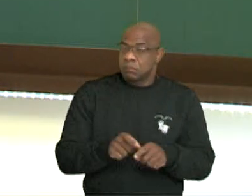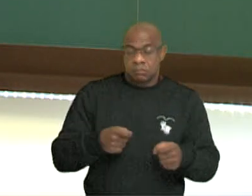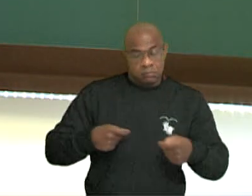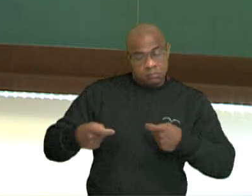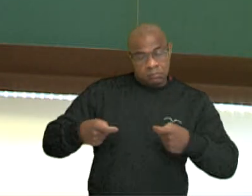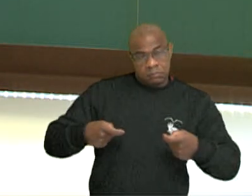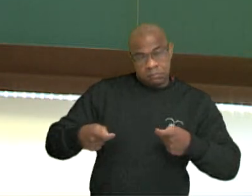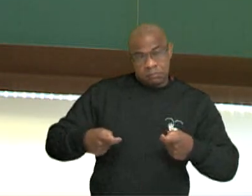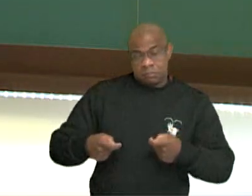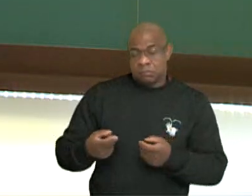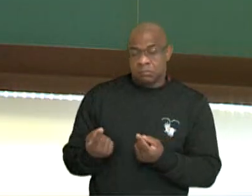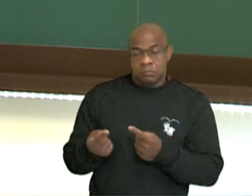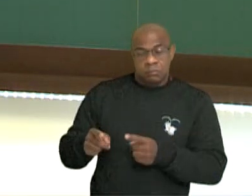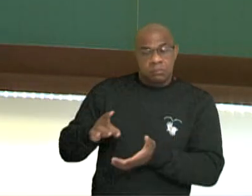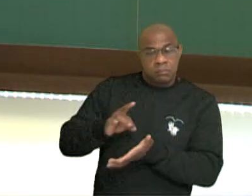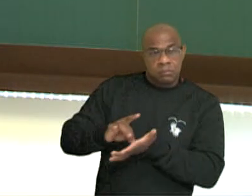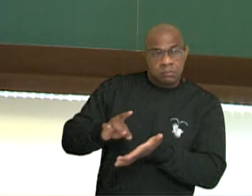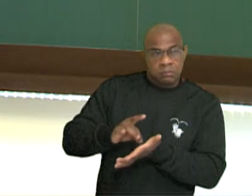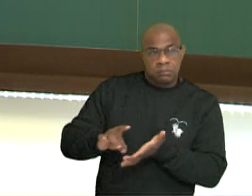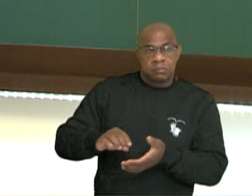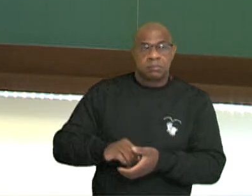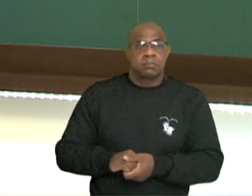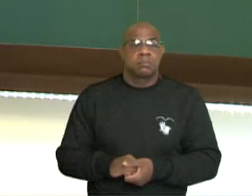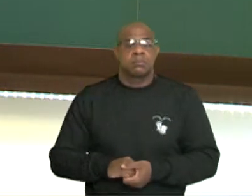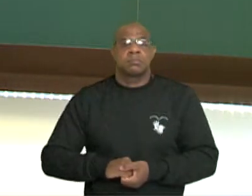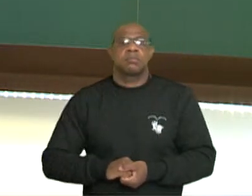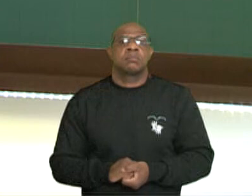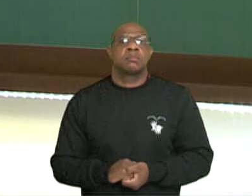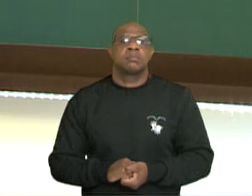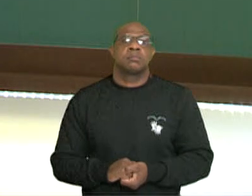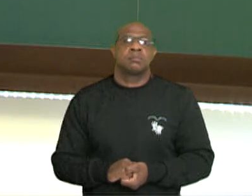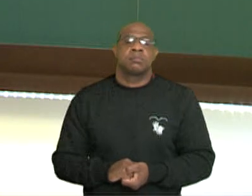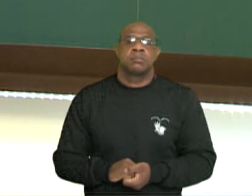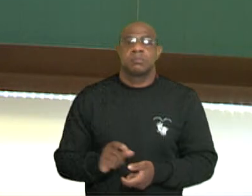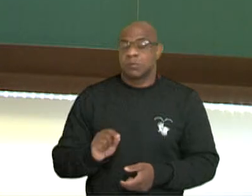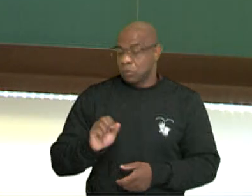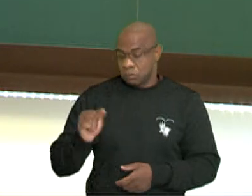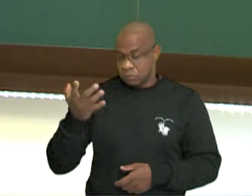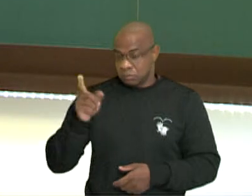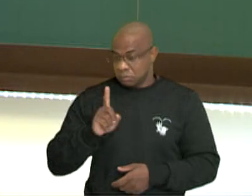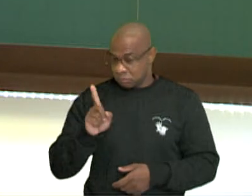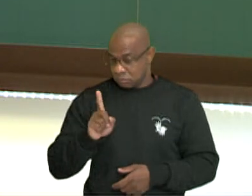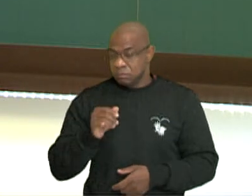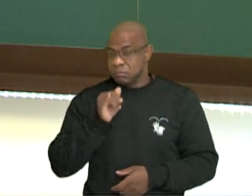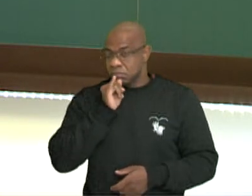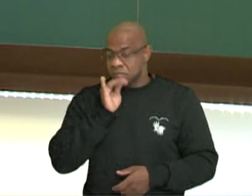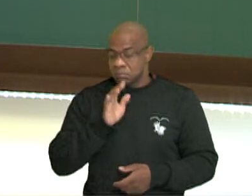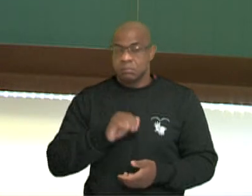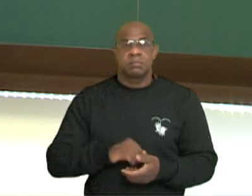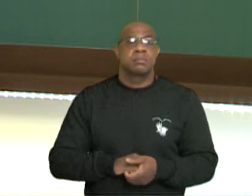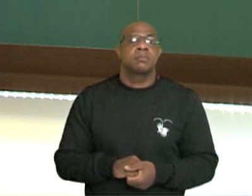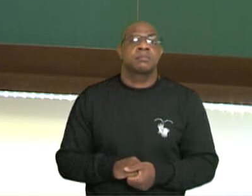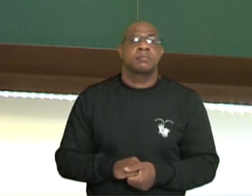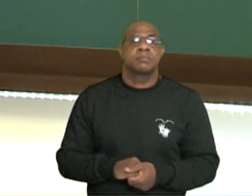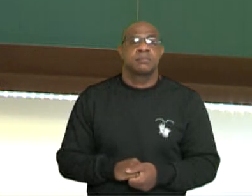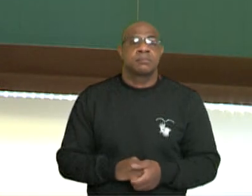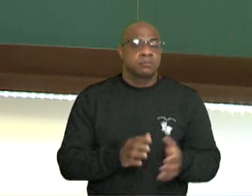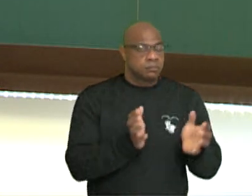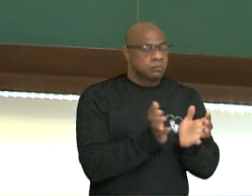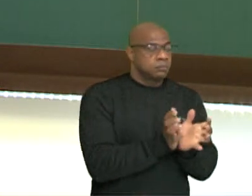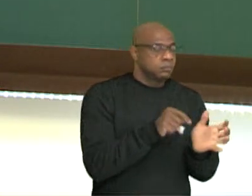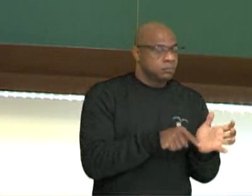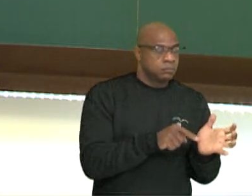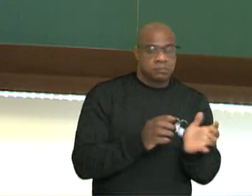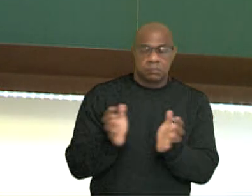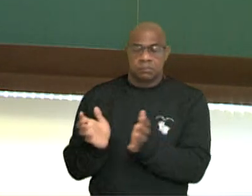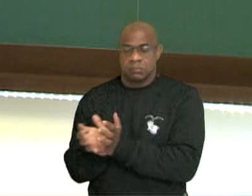contra inimigos comuns. Vou dar uma hipótese, não é que aconteceu. Então, por exemplo, os tupiniquins não se davam com os tupinambás, os